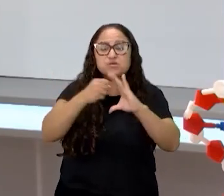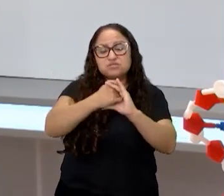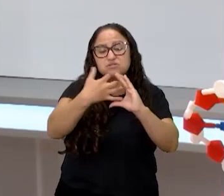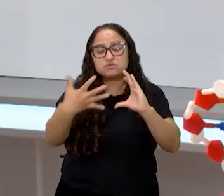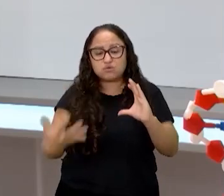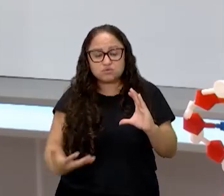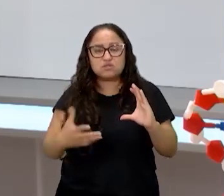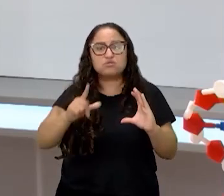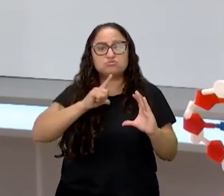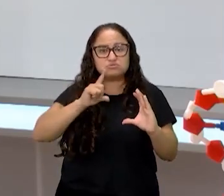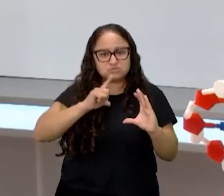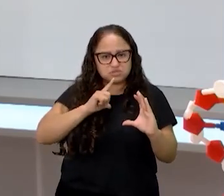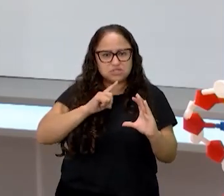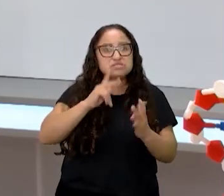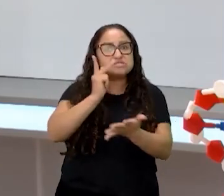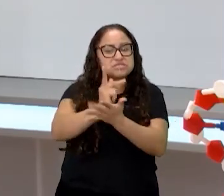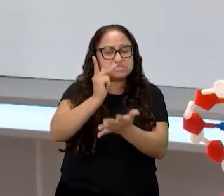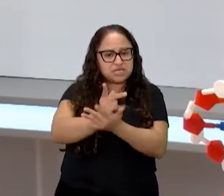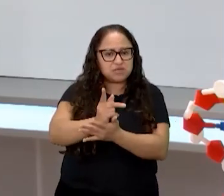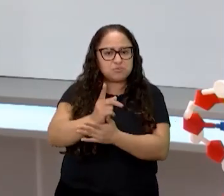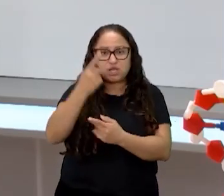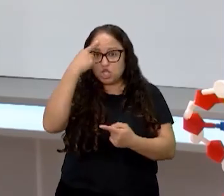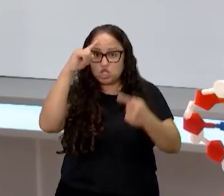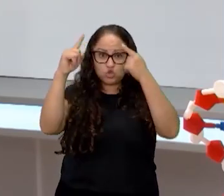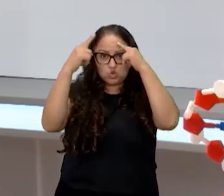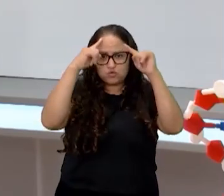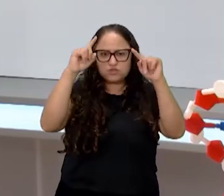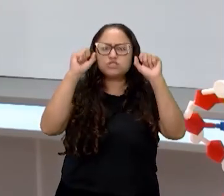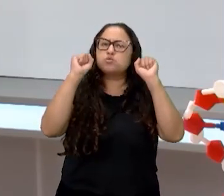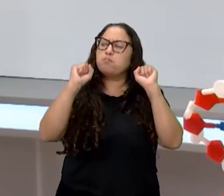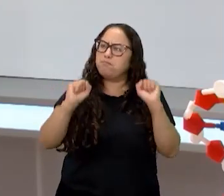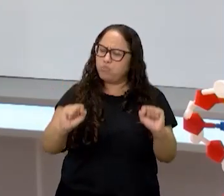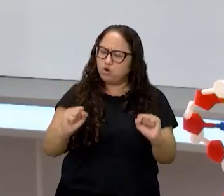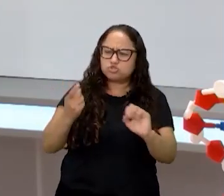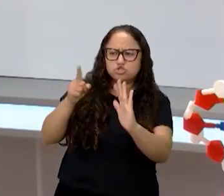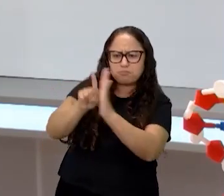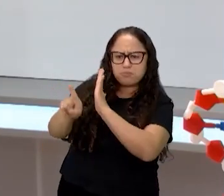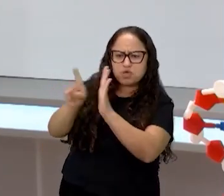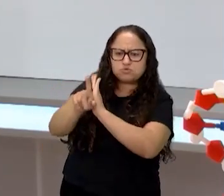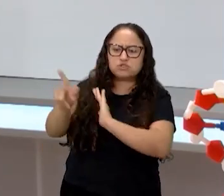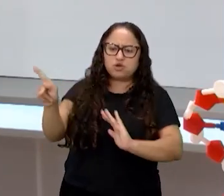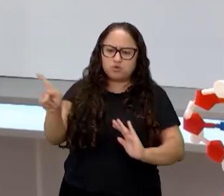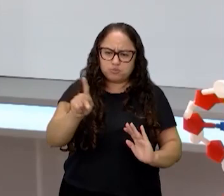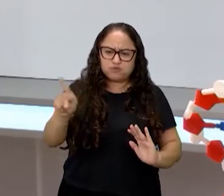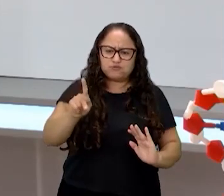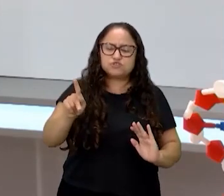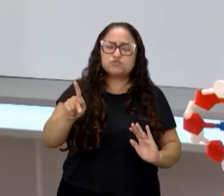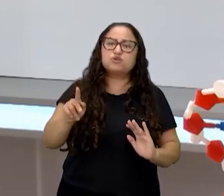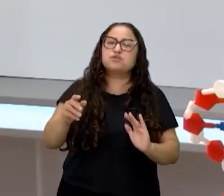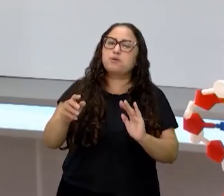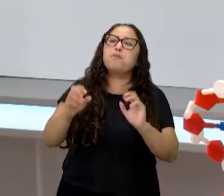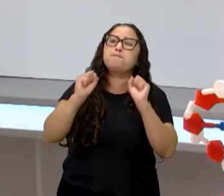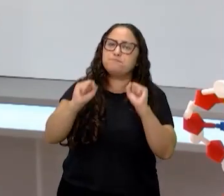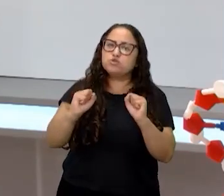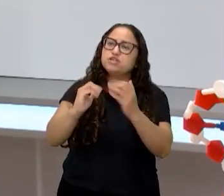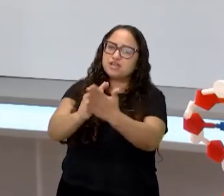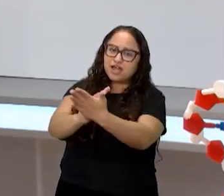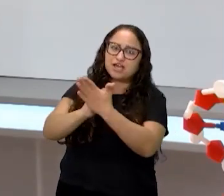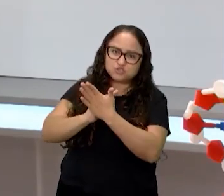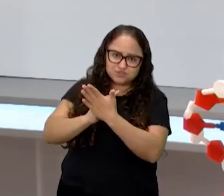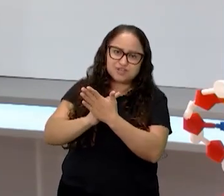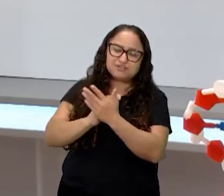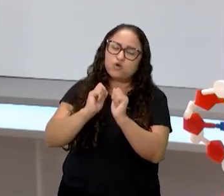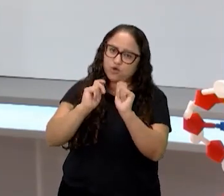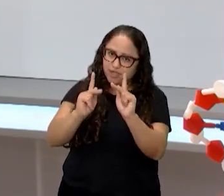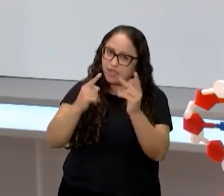Então, sempre que vocês tiverem alguma dúvida, entrem em contato com o professor para ele conseguir aí te ajudar, ok? Então, é um